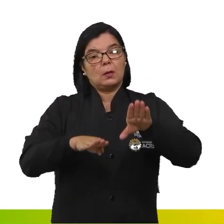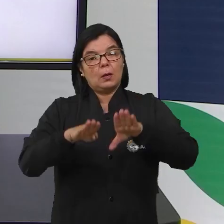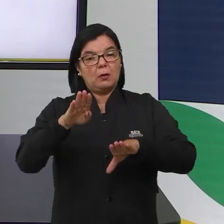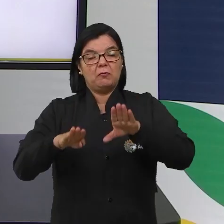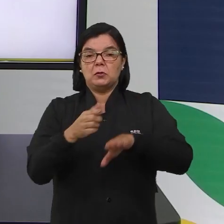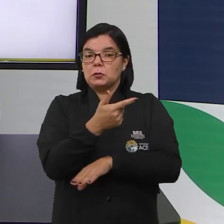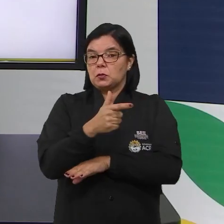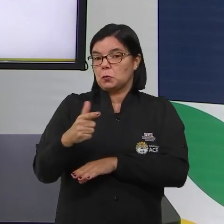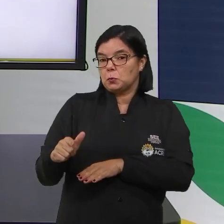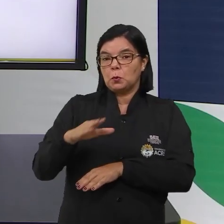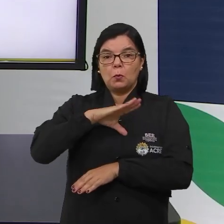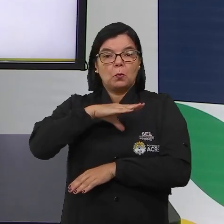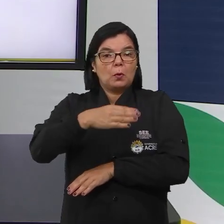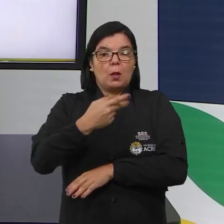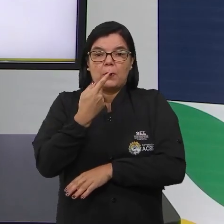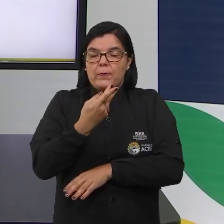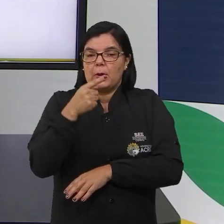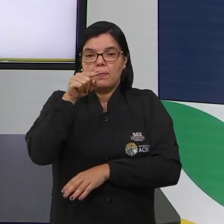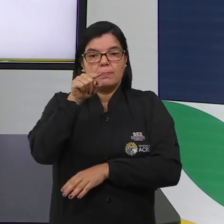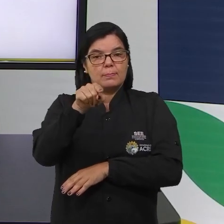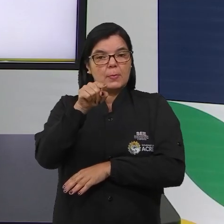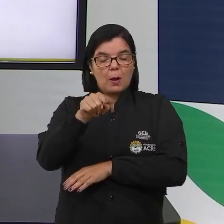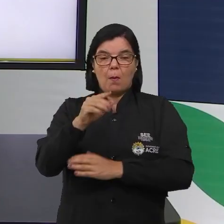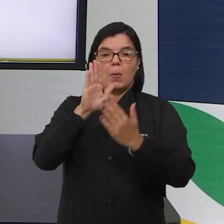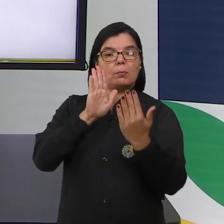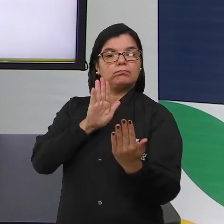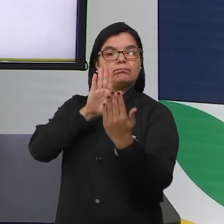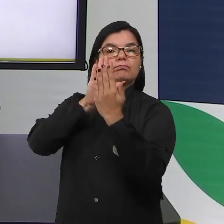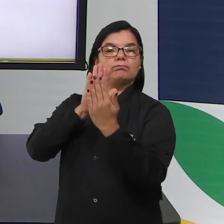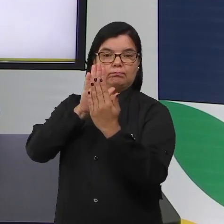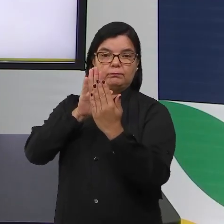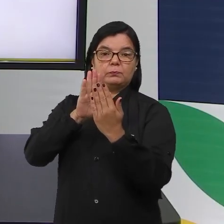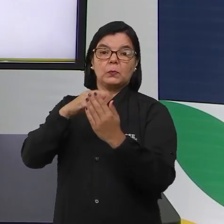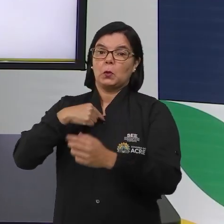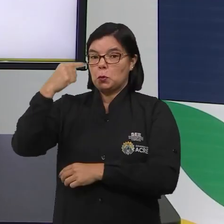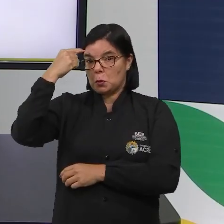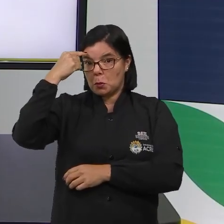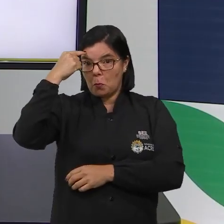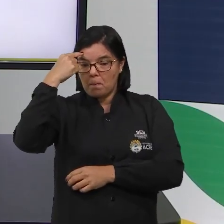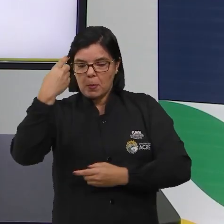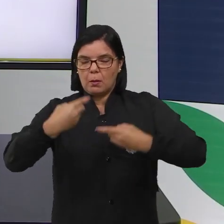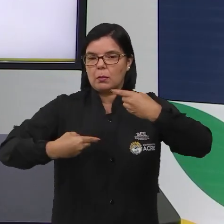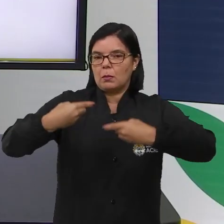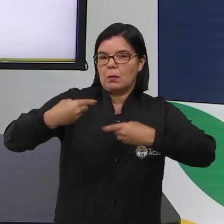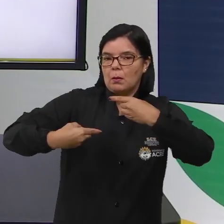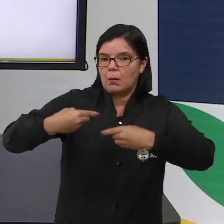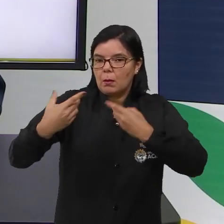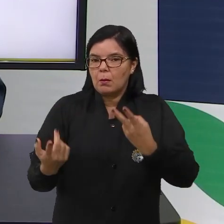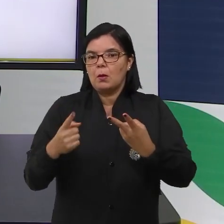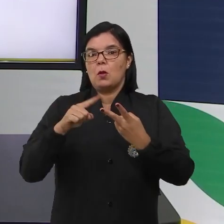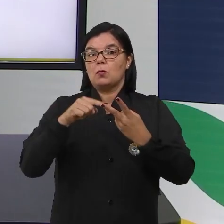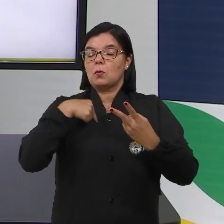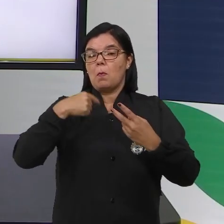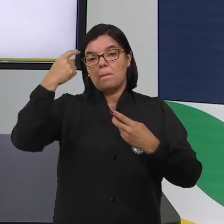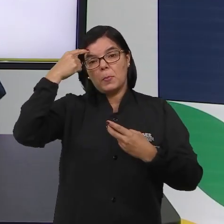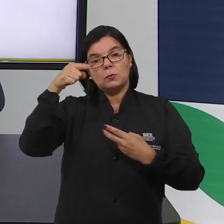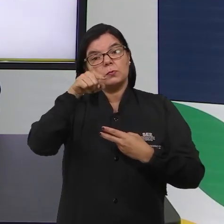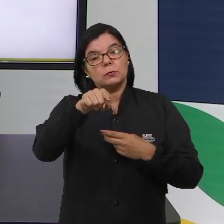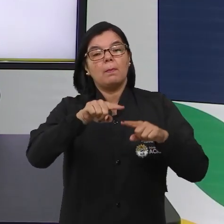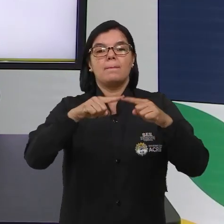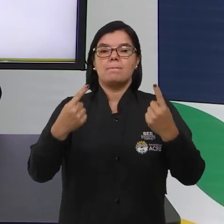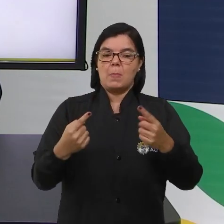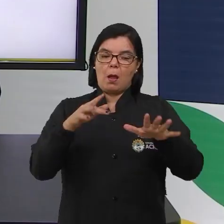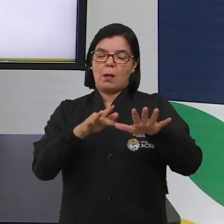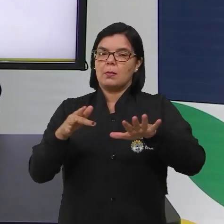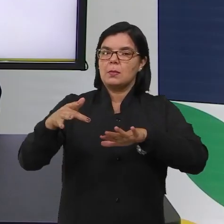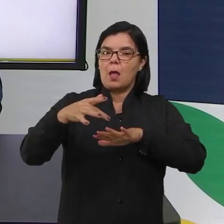eu não tenho coragem de falar para você cara a cara aquilo que eu penso da política, aquilo que eu penso de você, mas nas